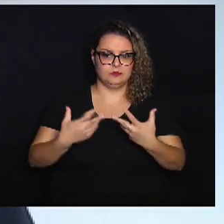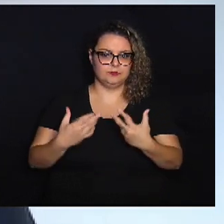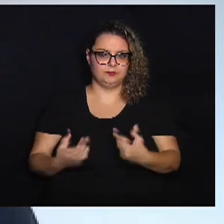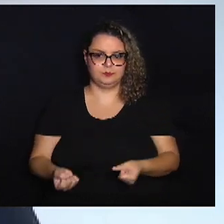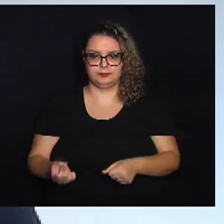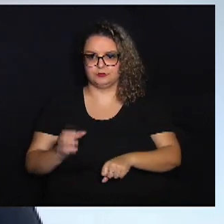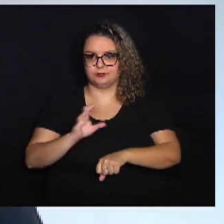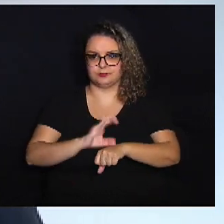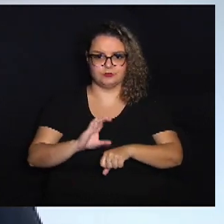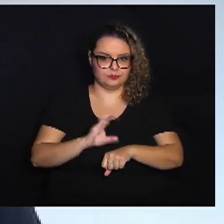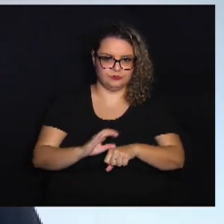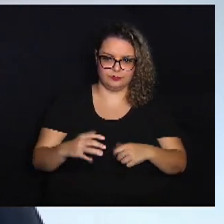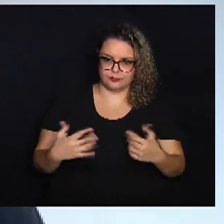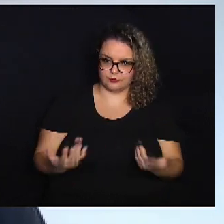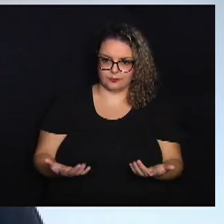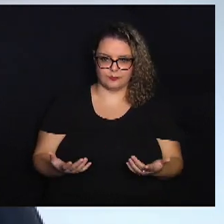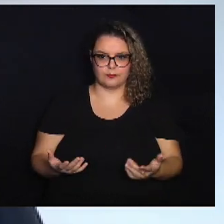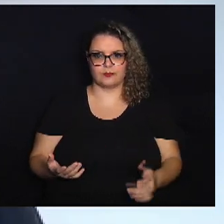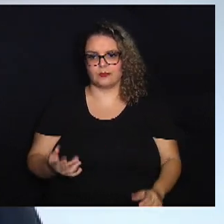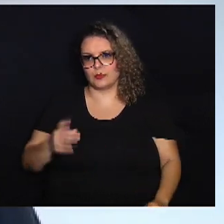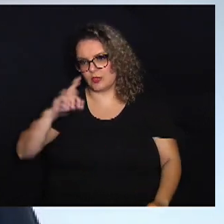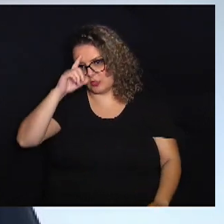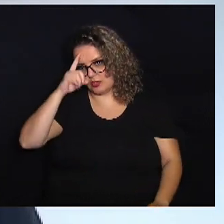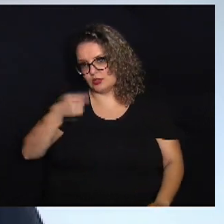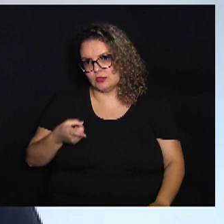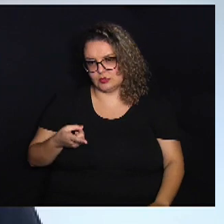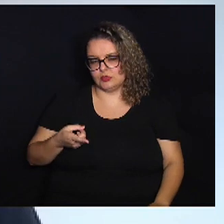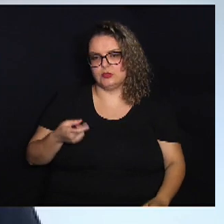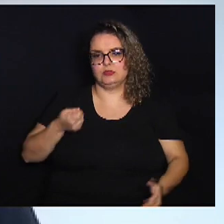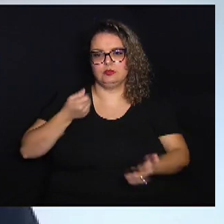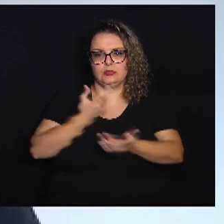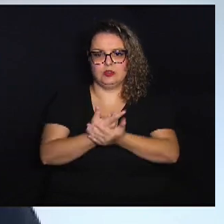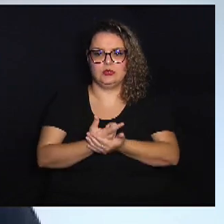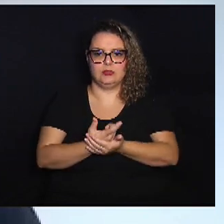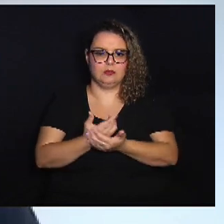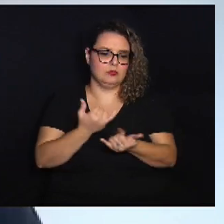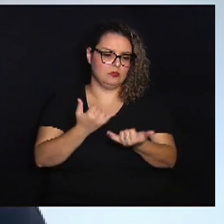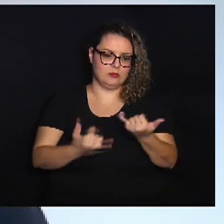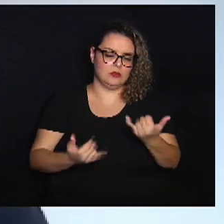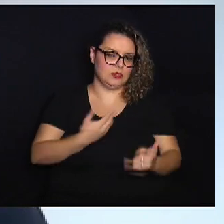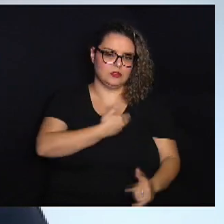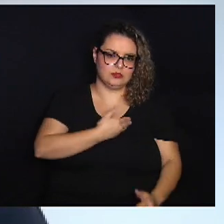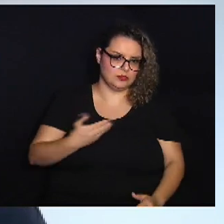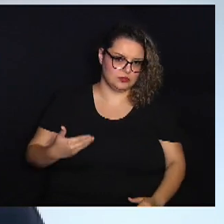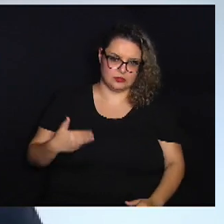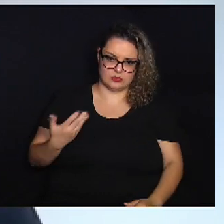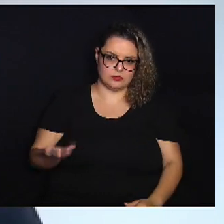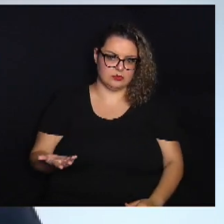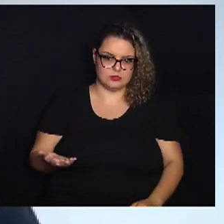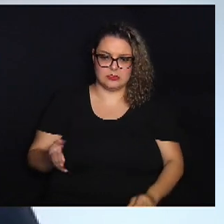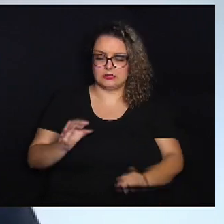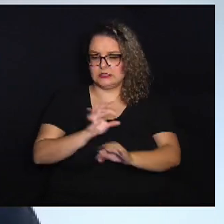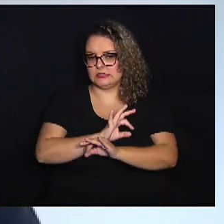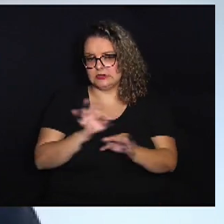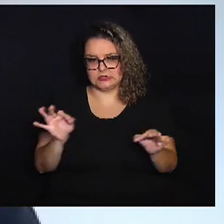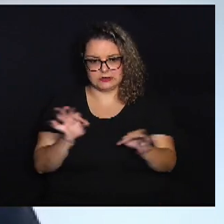por conta dos proprietários, né, que vão comprar parte do governo, enfim, nenhuma